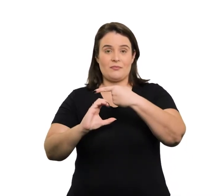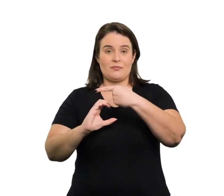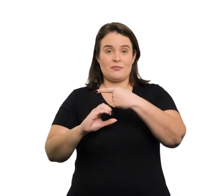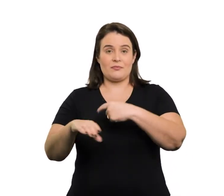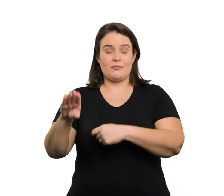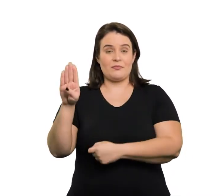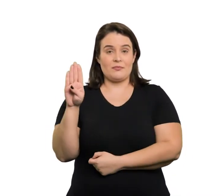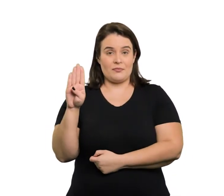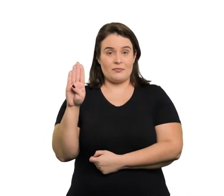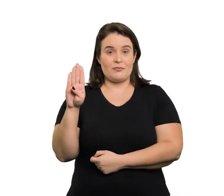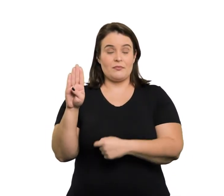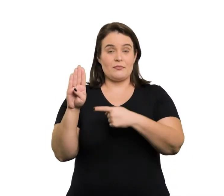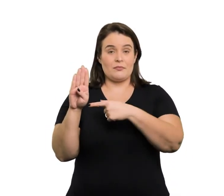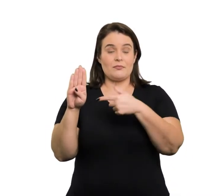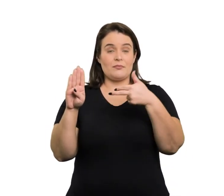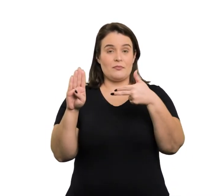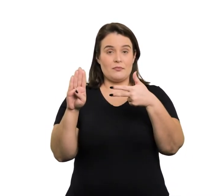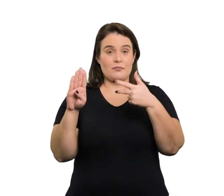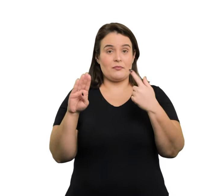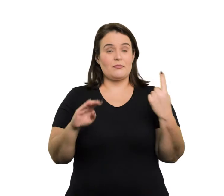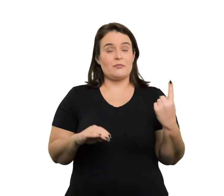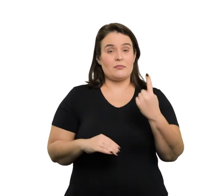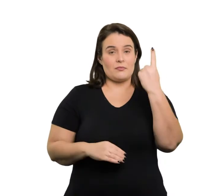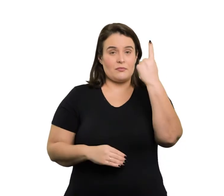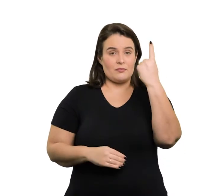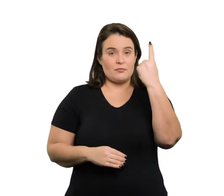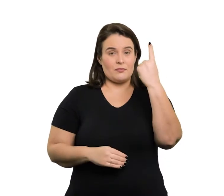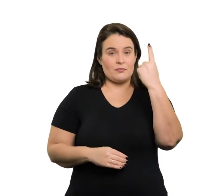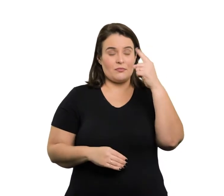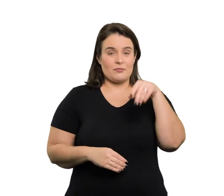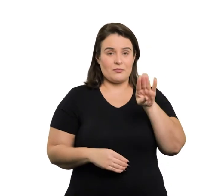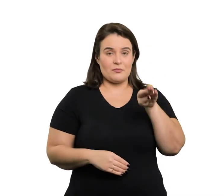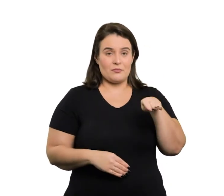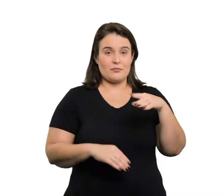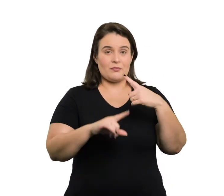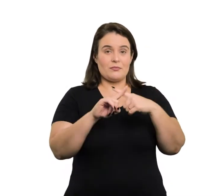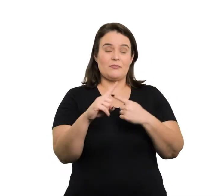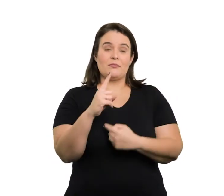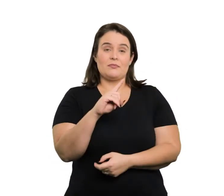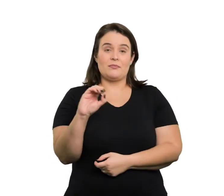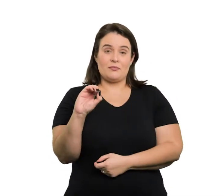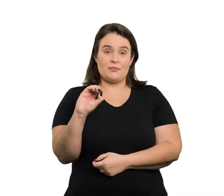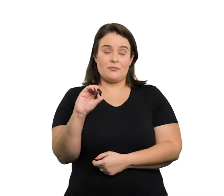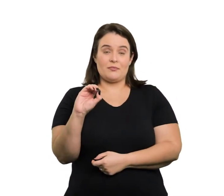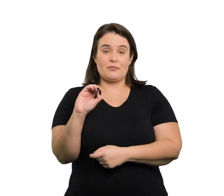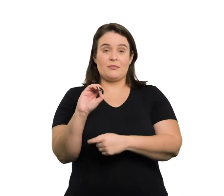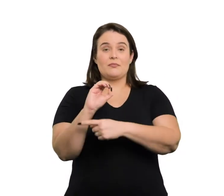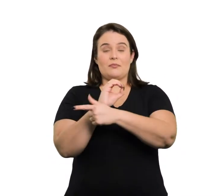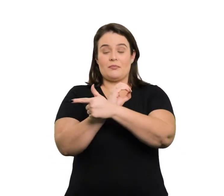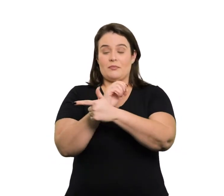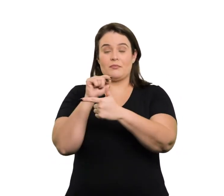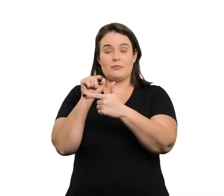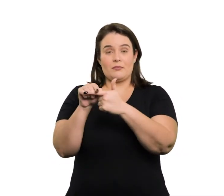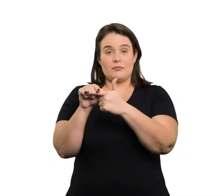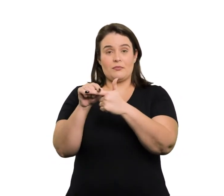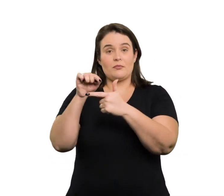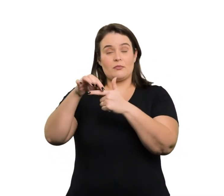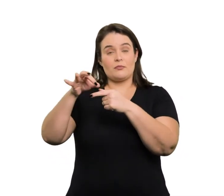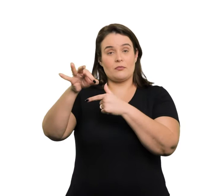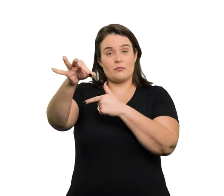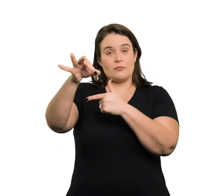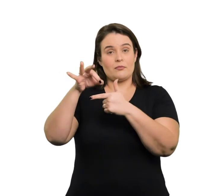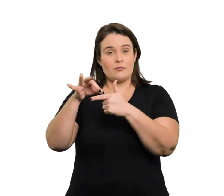C. Inclinação é igual à altura do desnível vezes 100 dividido pelo comprimento